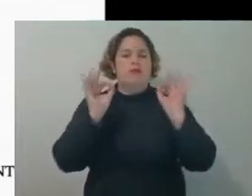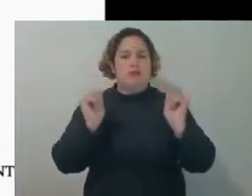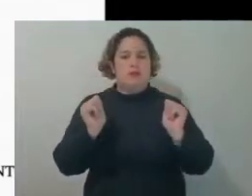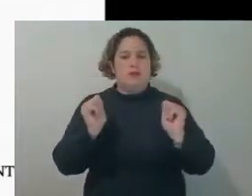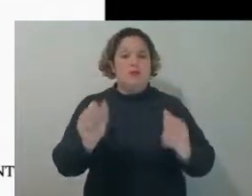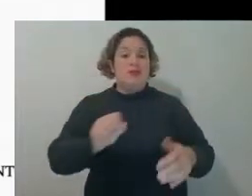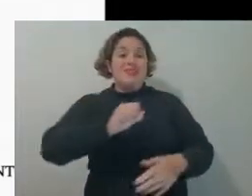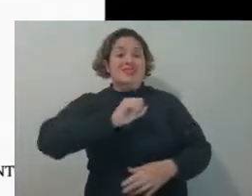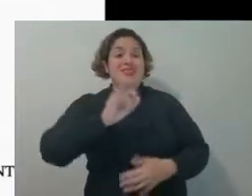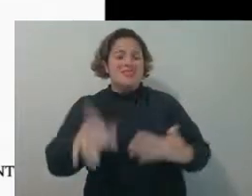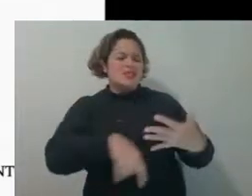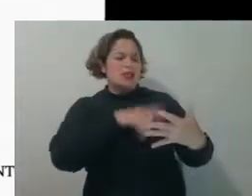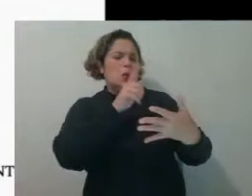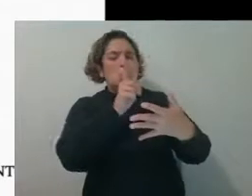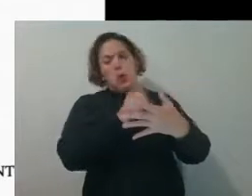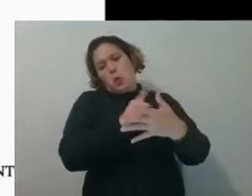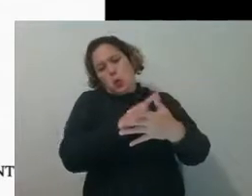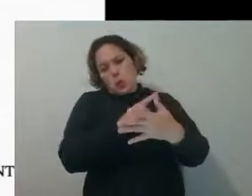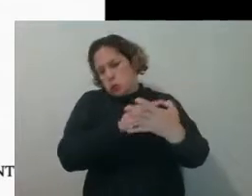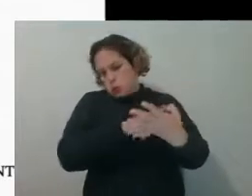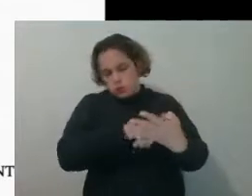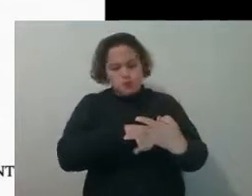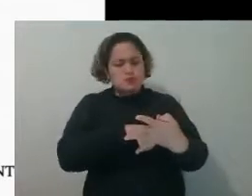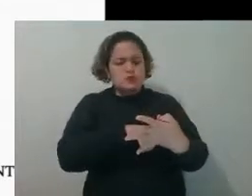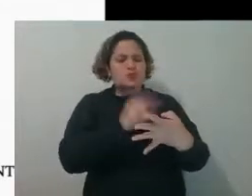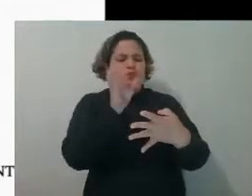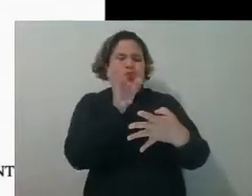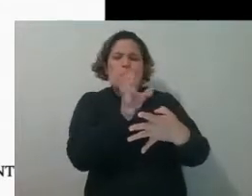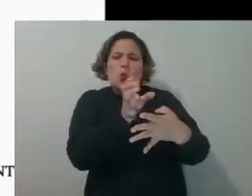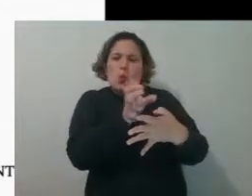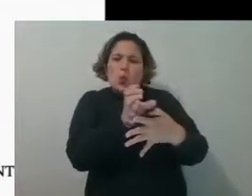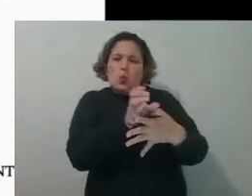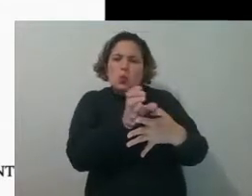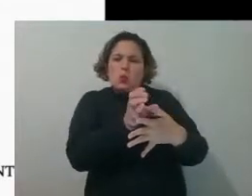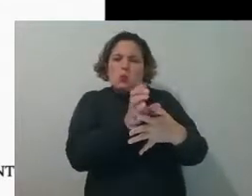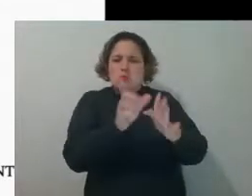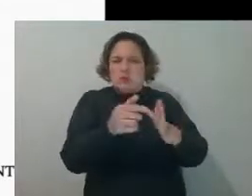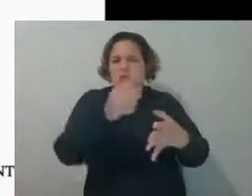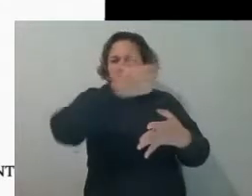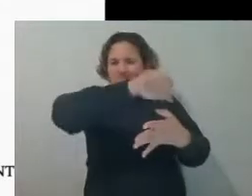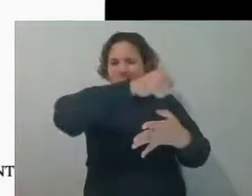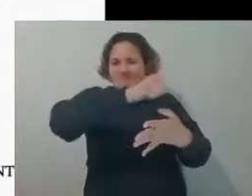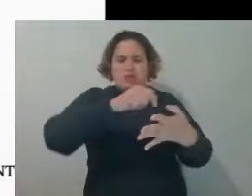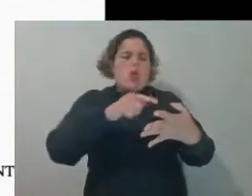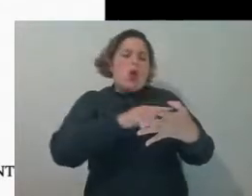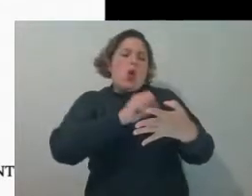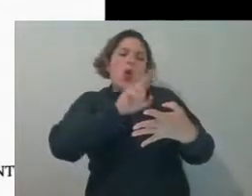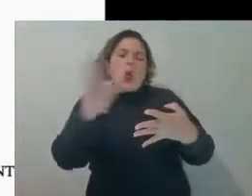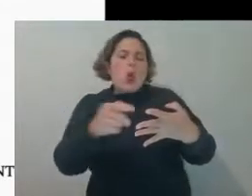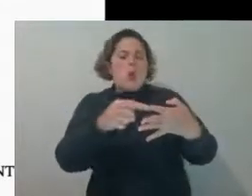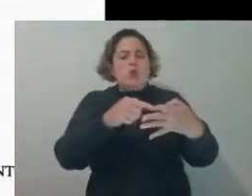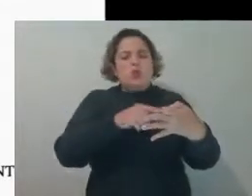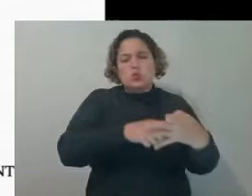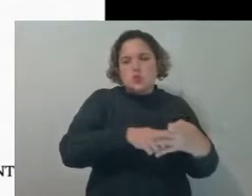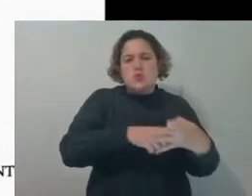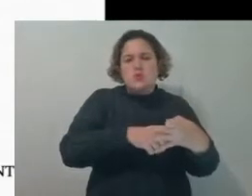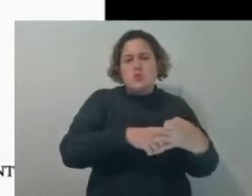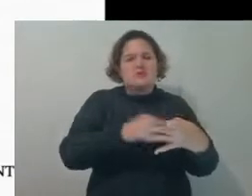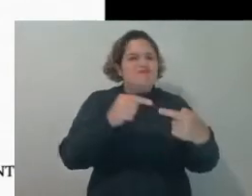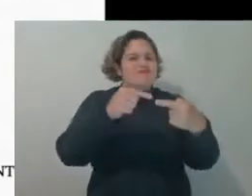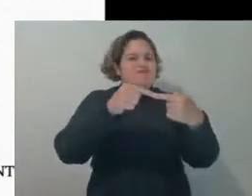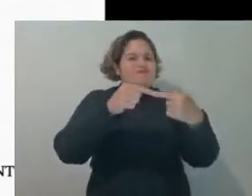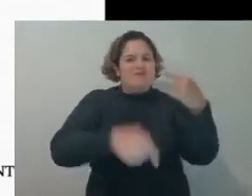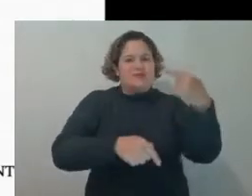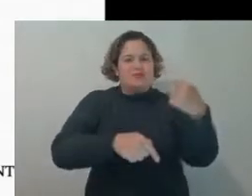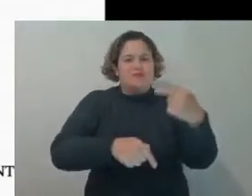Se um grupo de indicadores ou dois ou mais estiverem irregulares, esse